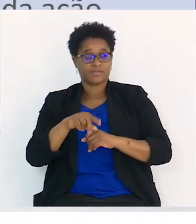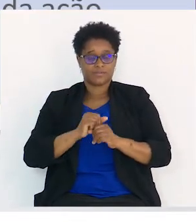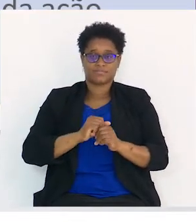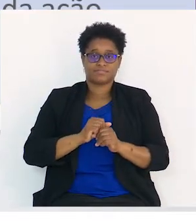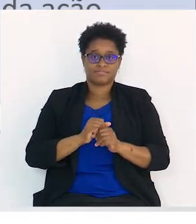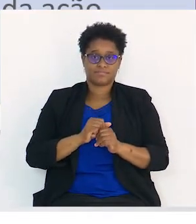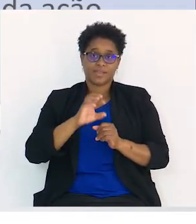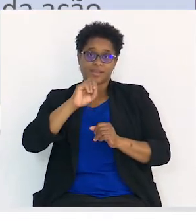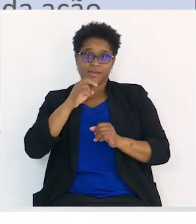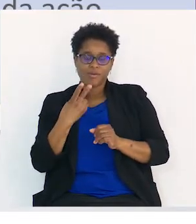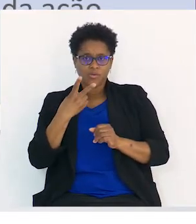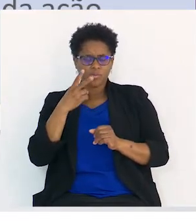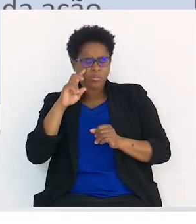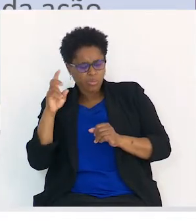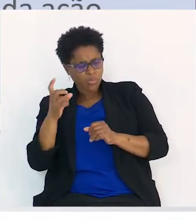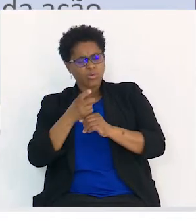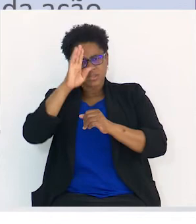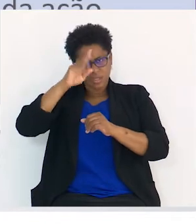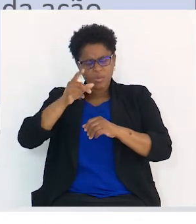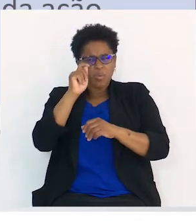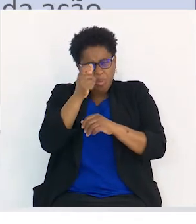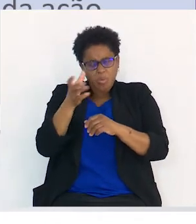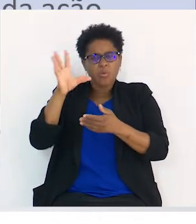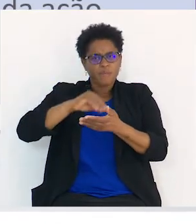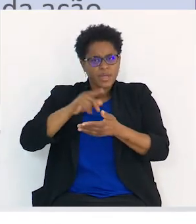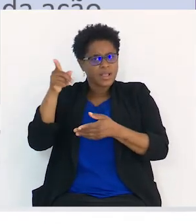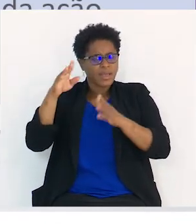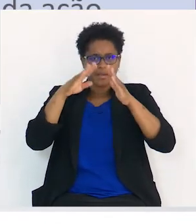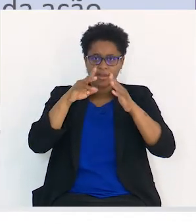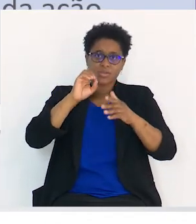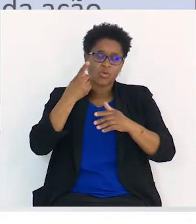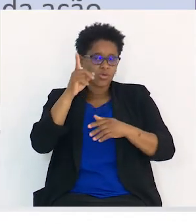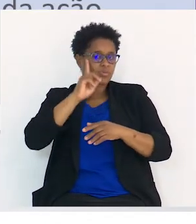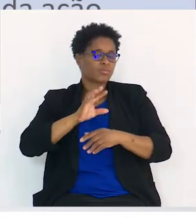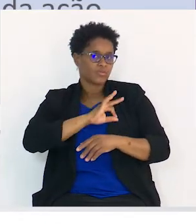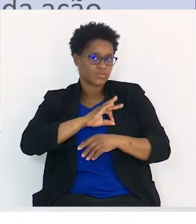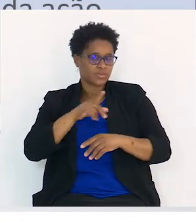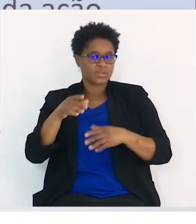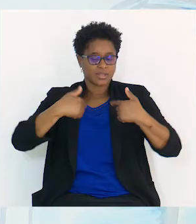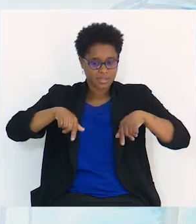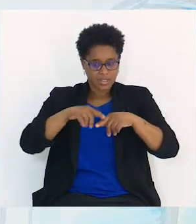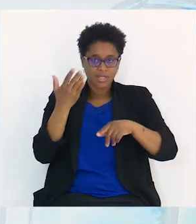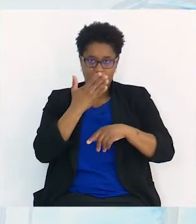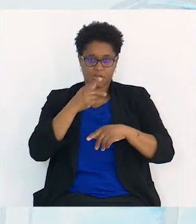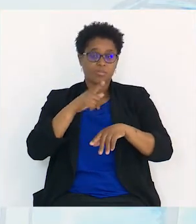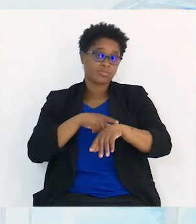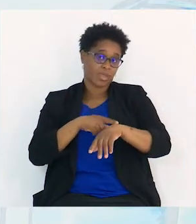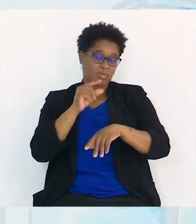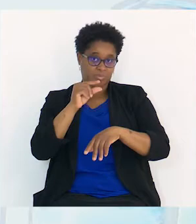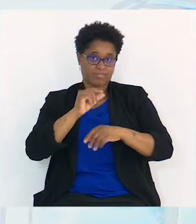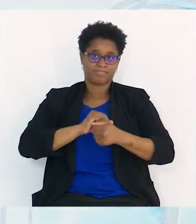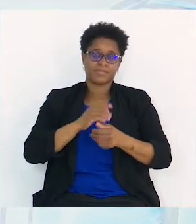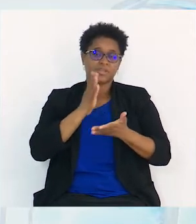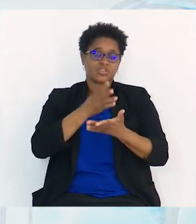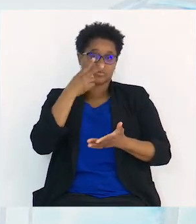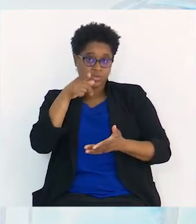então procura saber um pouco mais lá em casa ou com a professora em sala de aula. O tempo aqui é muito limitado. É só para tu